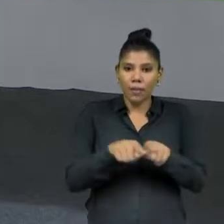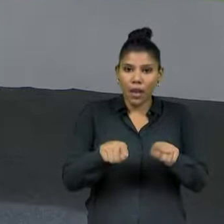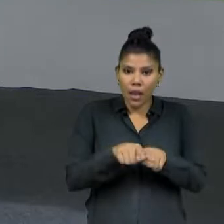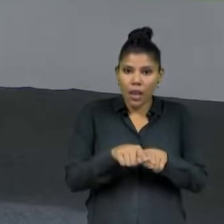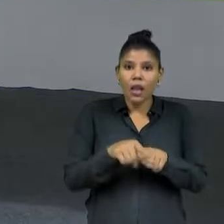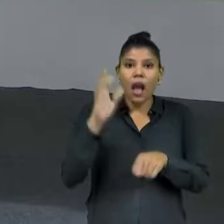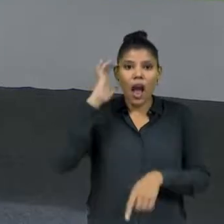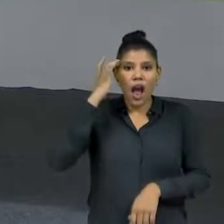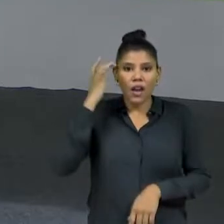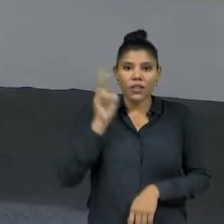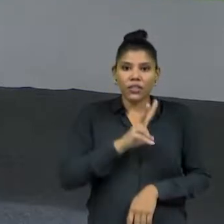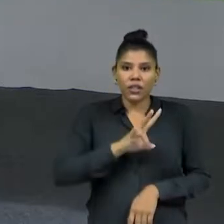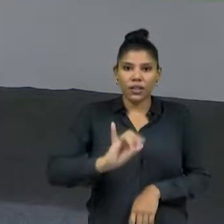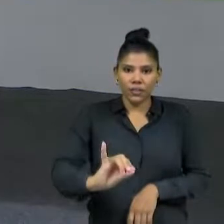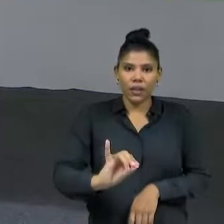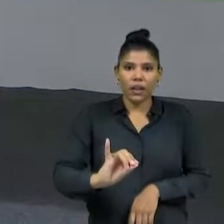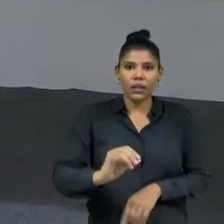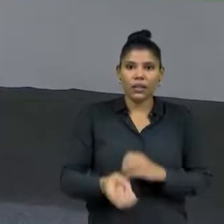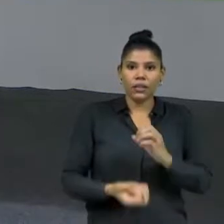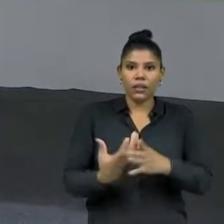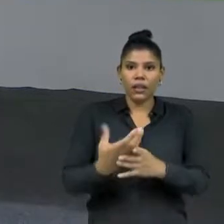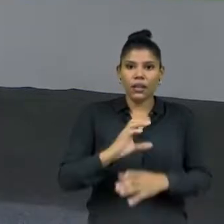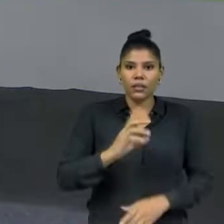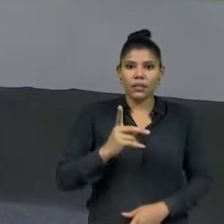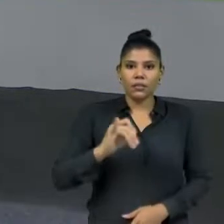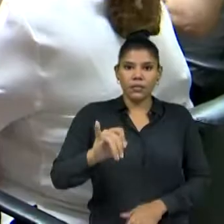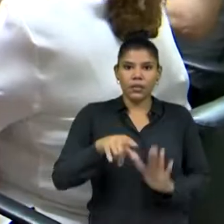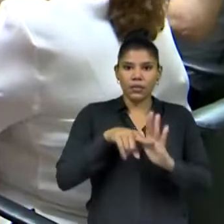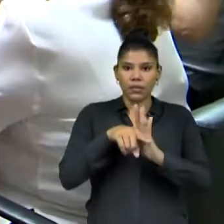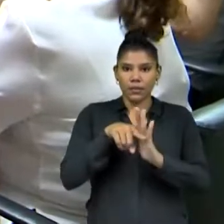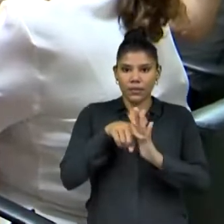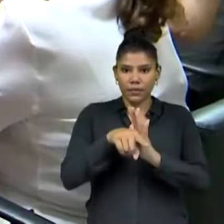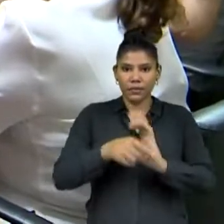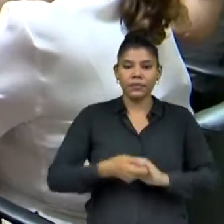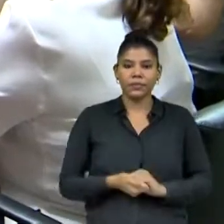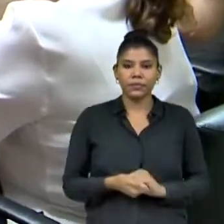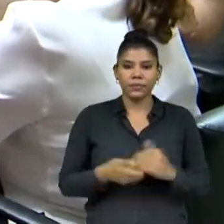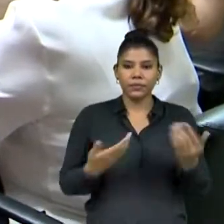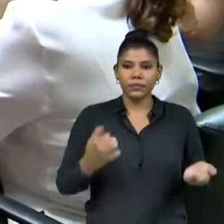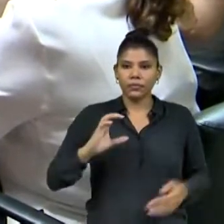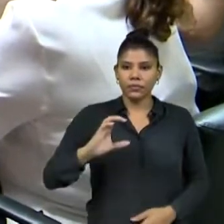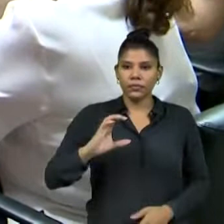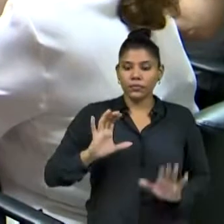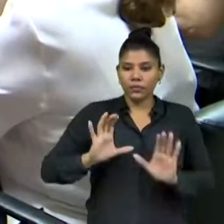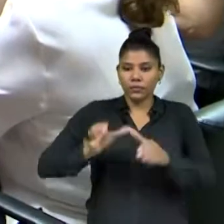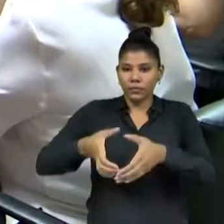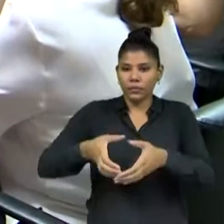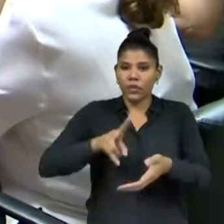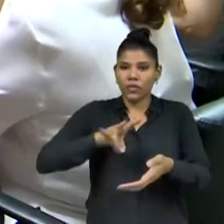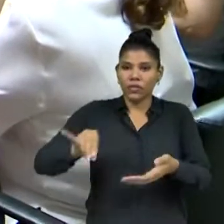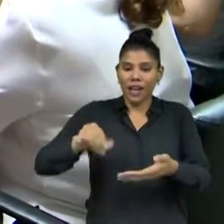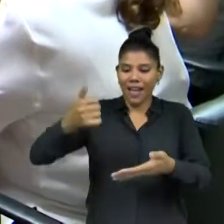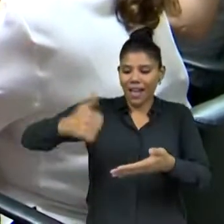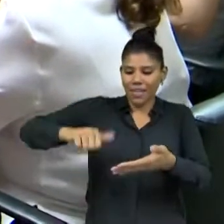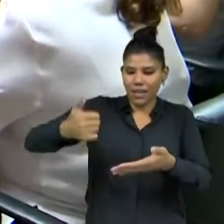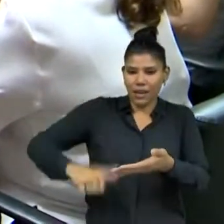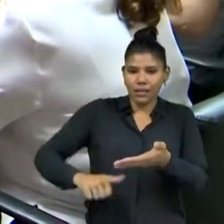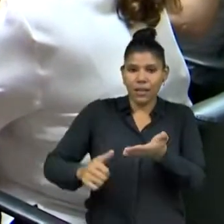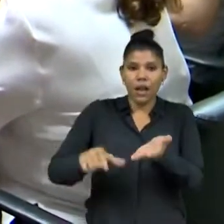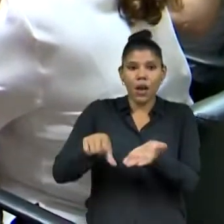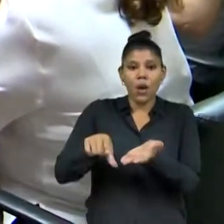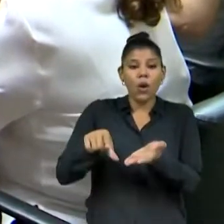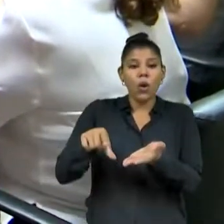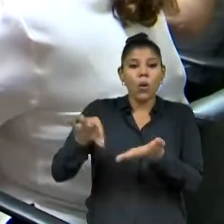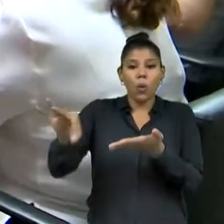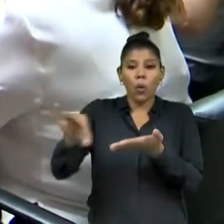comissão parlamentar de inquérito para investigar o assunto. A comissão deve apreciar o contrato de concessão da empresa para a